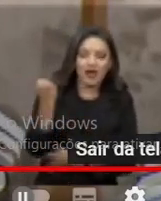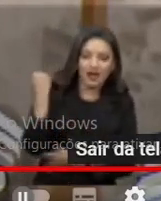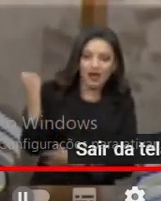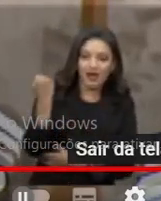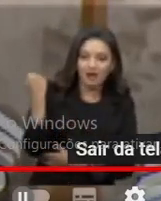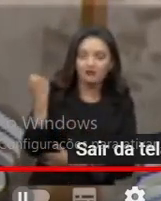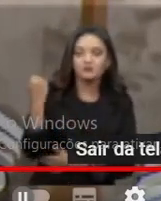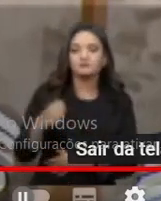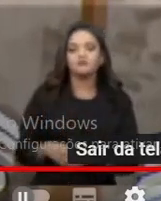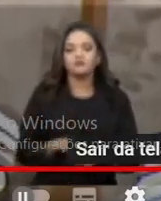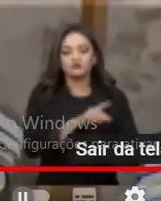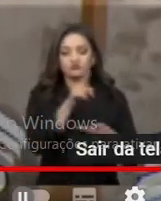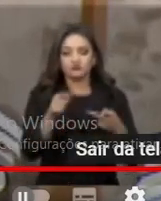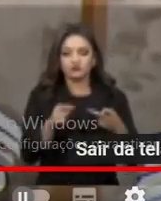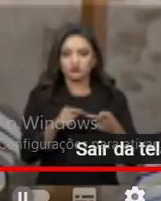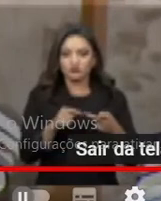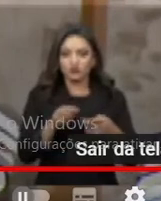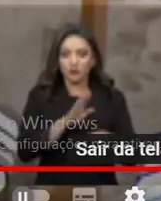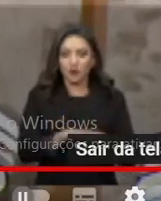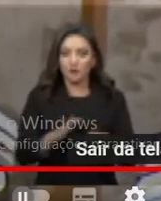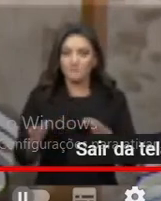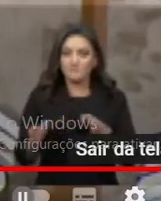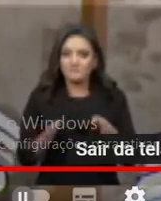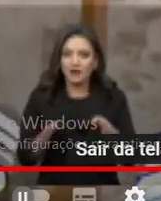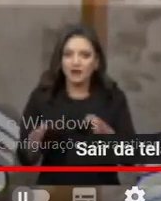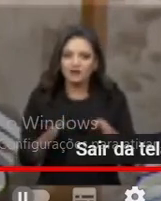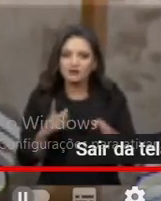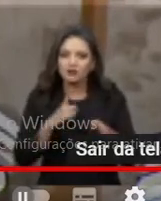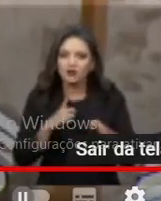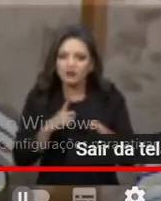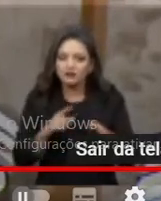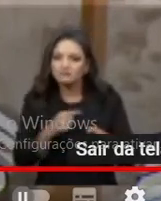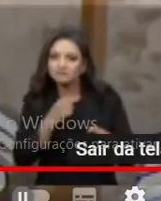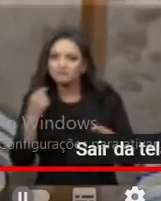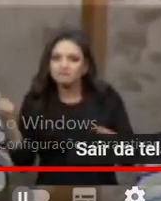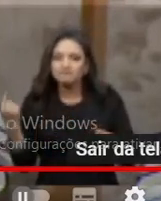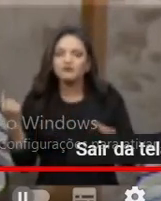novos prazos de prescrição geral e intercorrente previstos na Lei